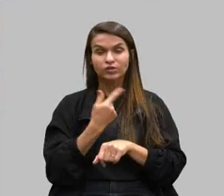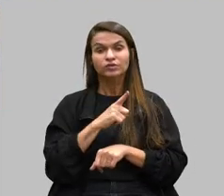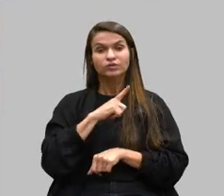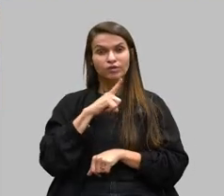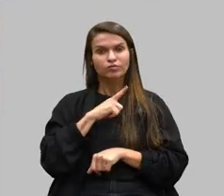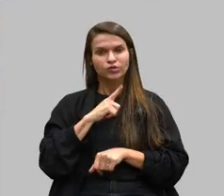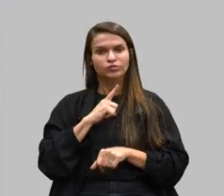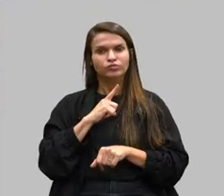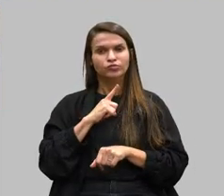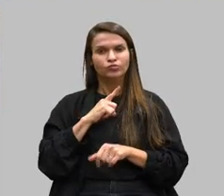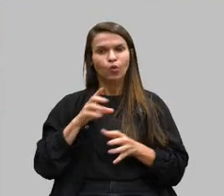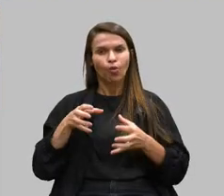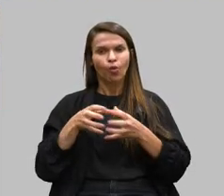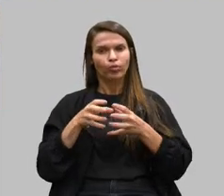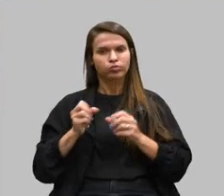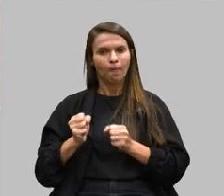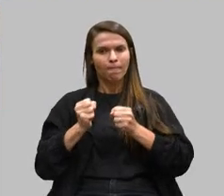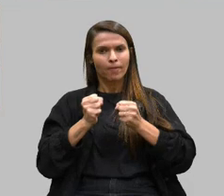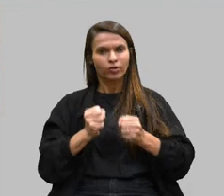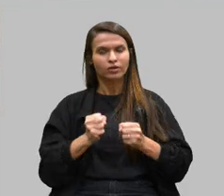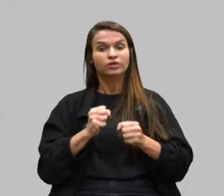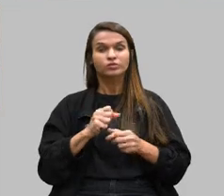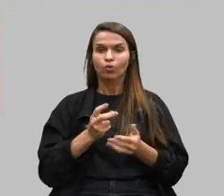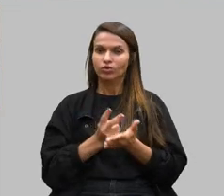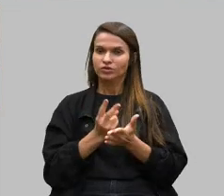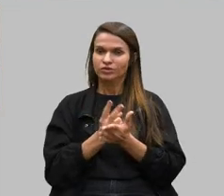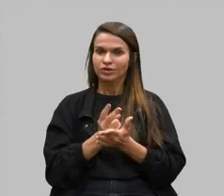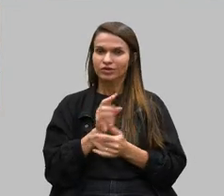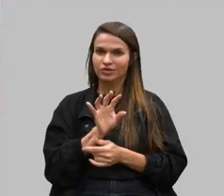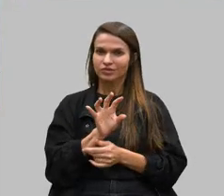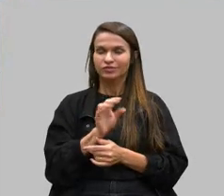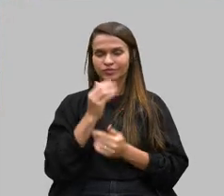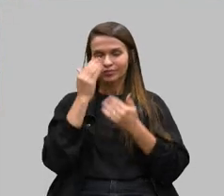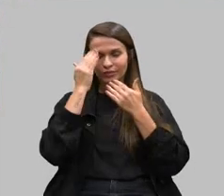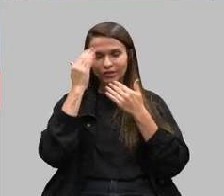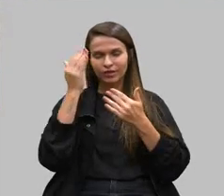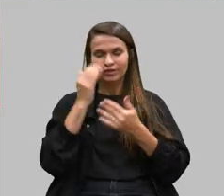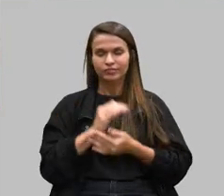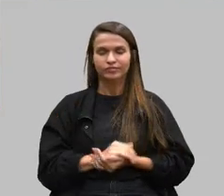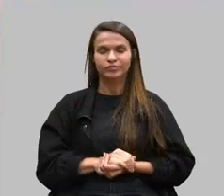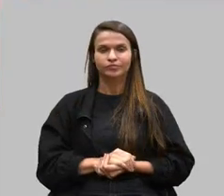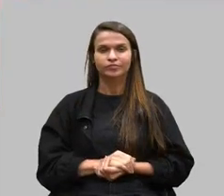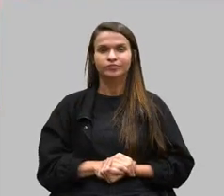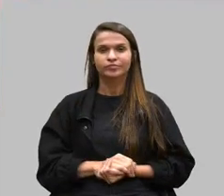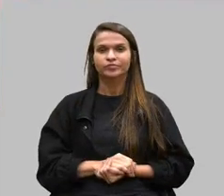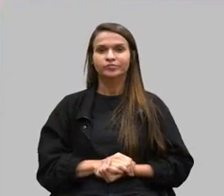e somos potência continuemos assim Obrigada obrigada